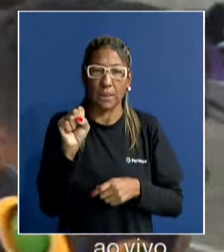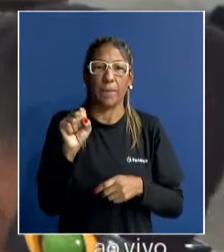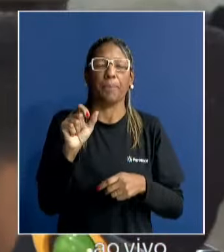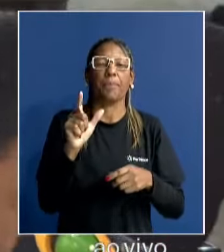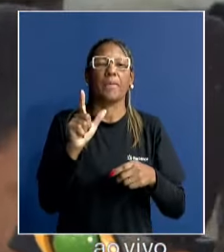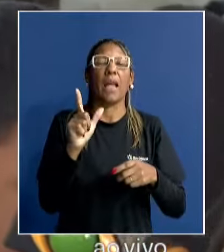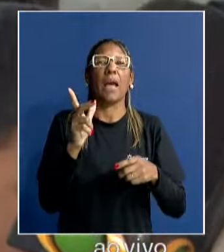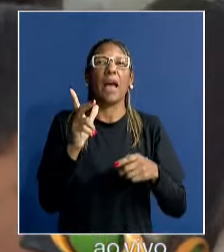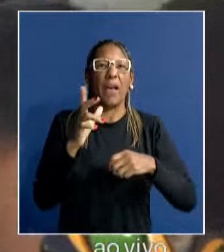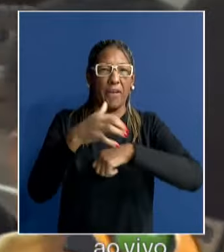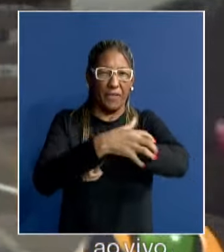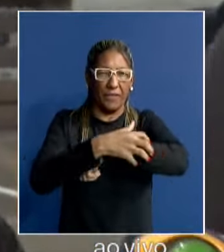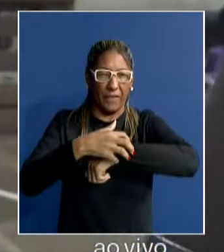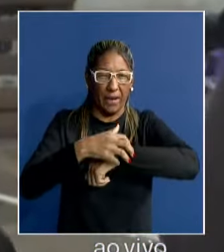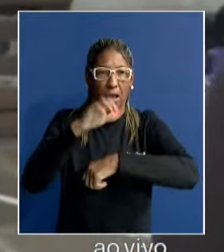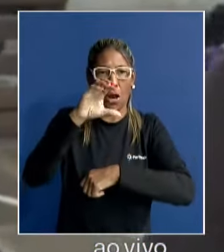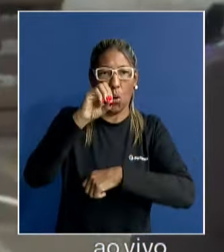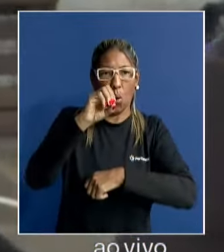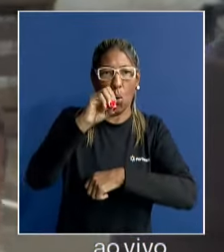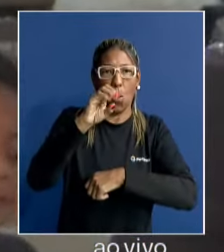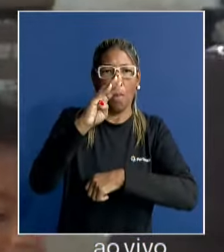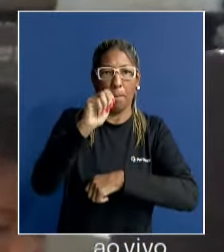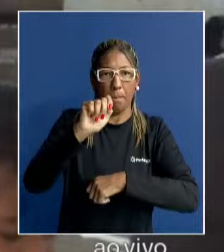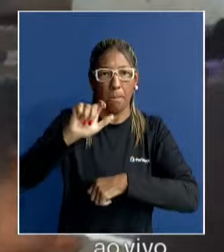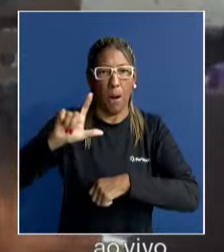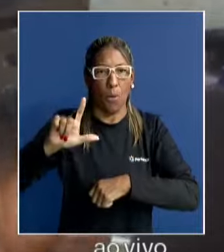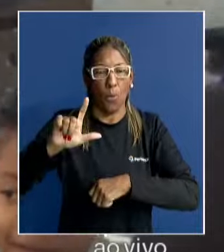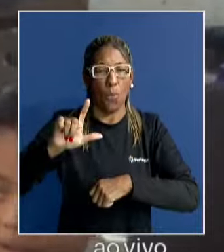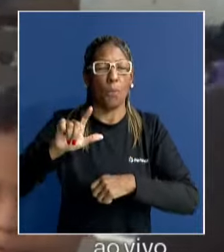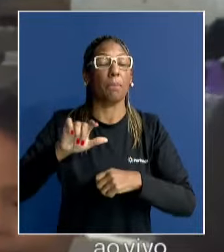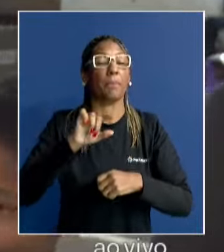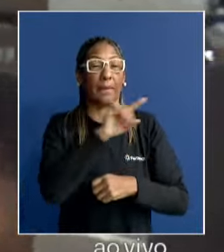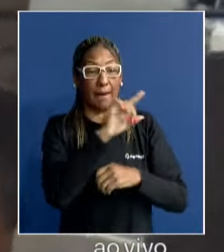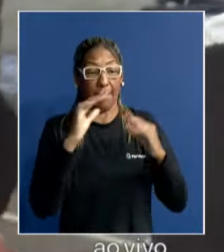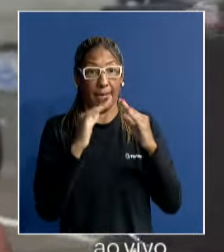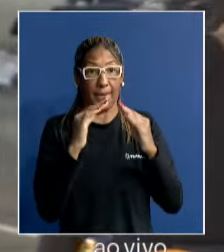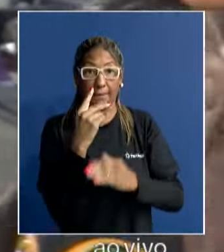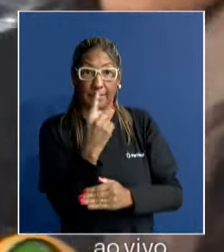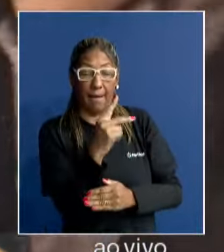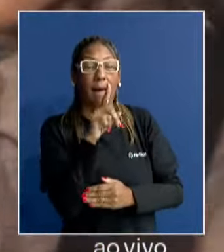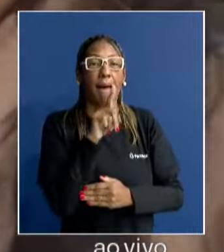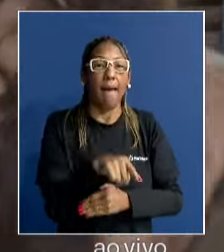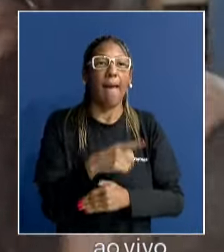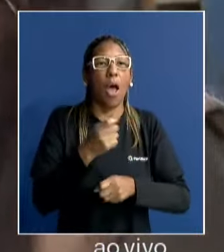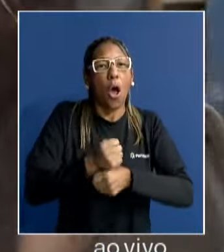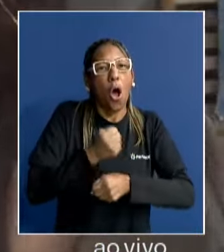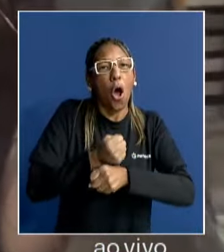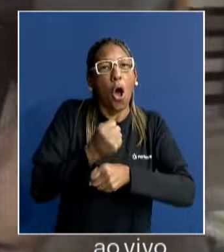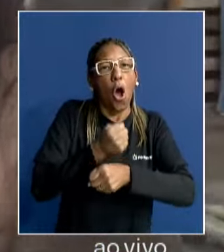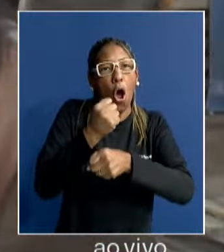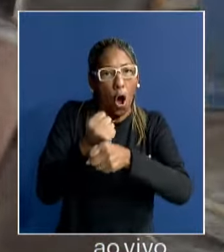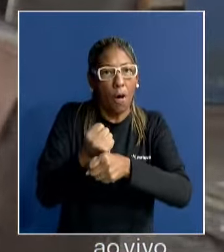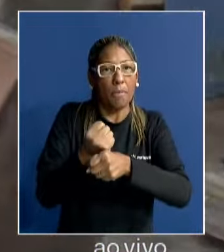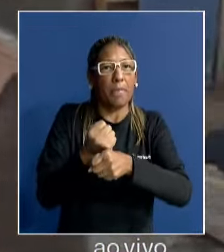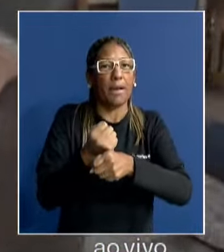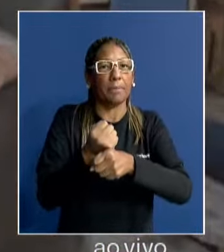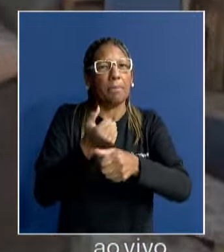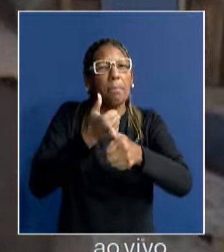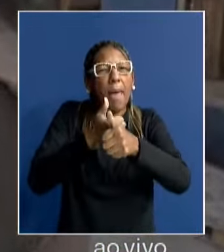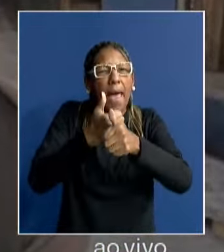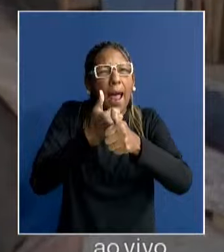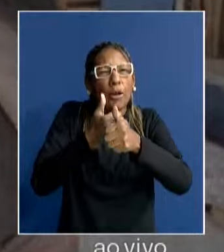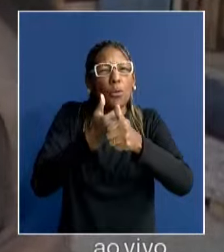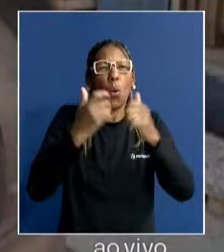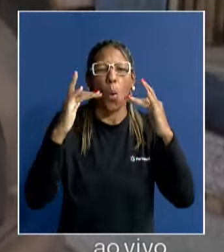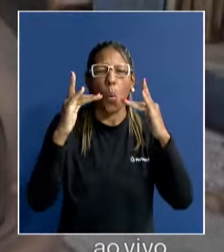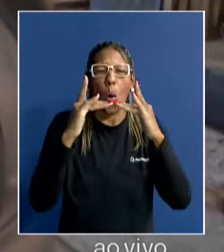É, pra quem não conhece, Mota, onde a Raquel mora é aquela obra das alças ali do Guaíba.